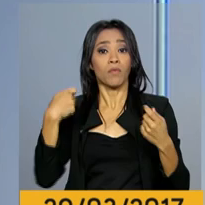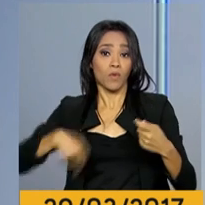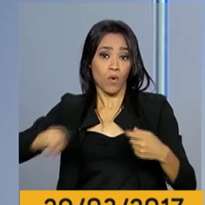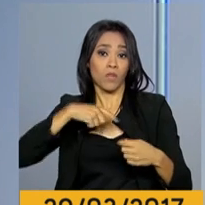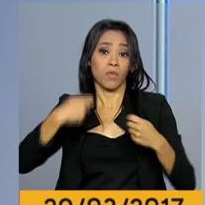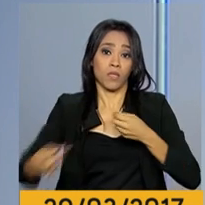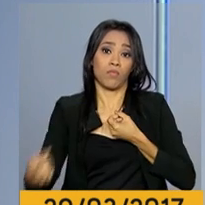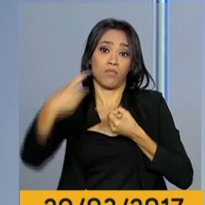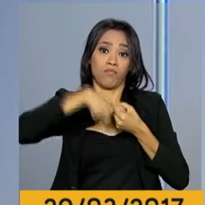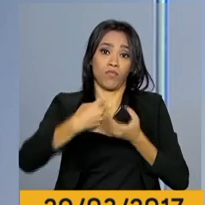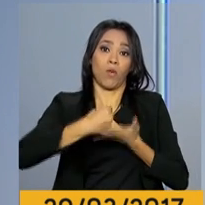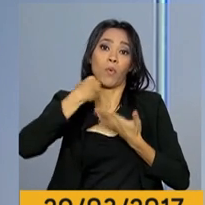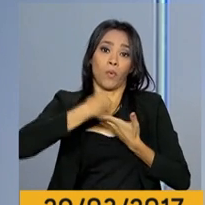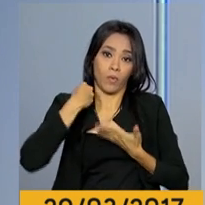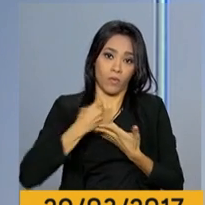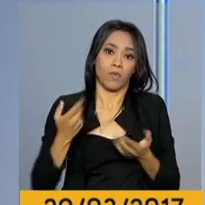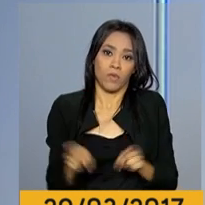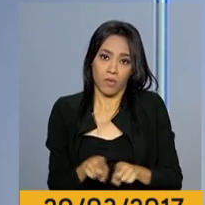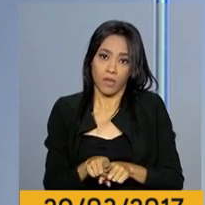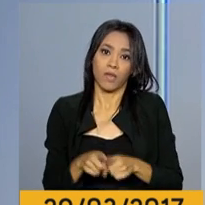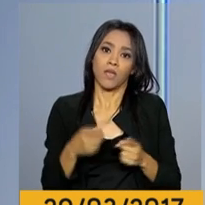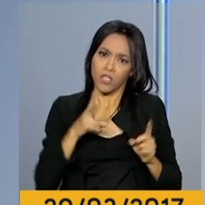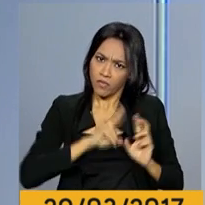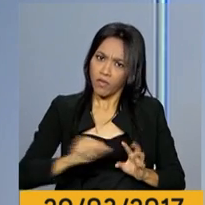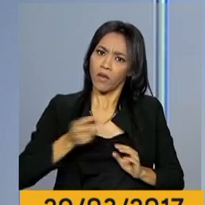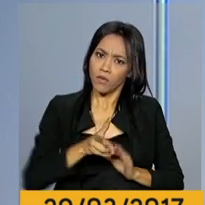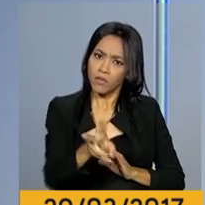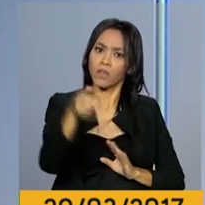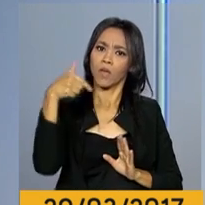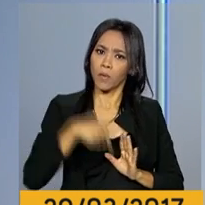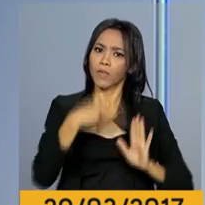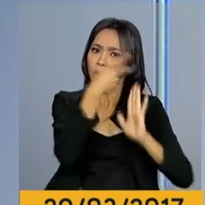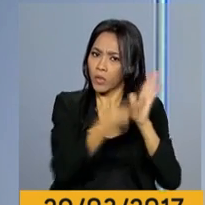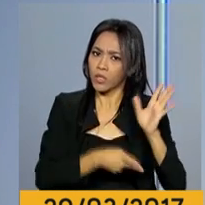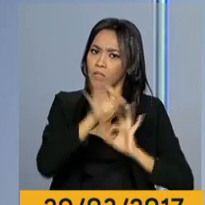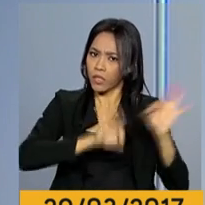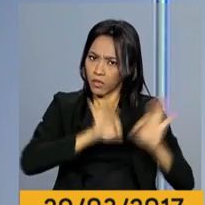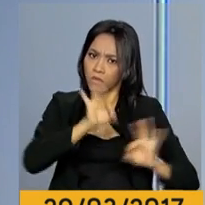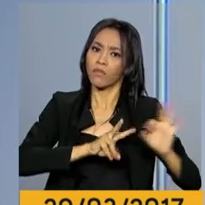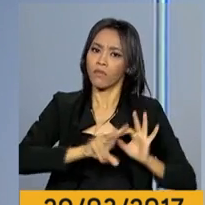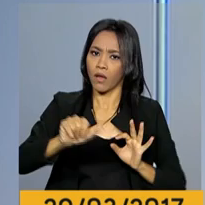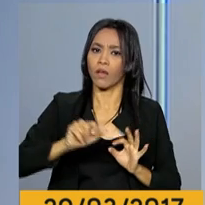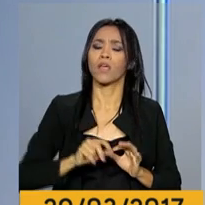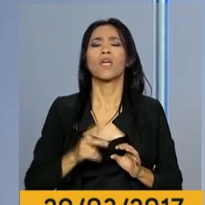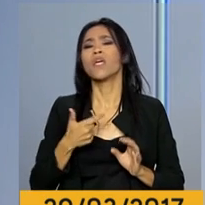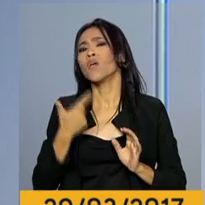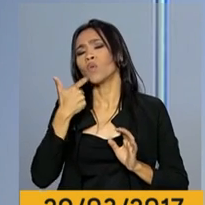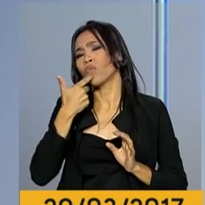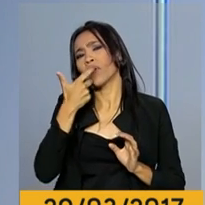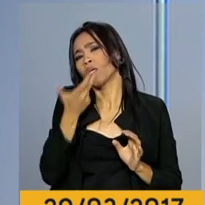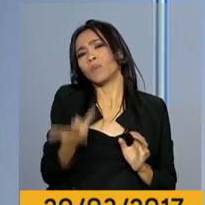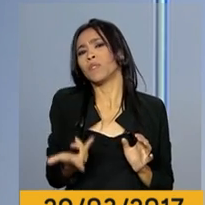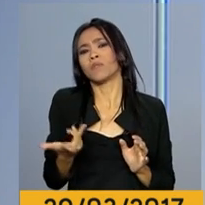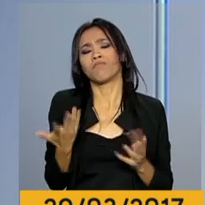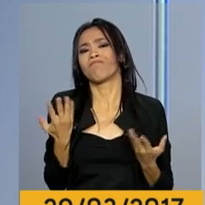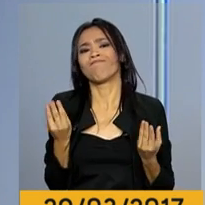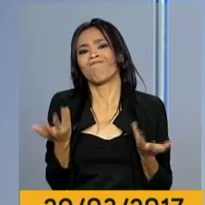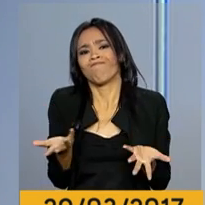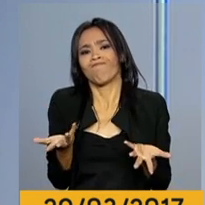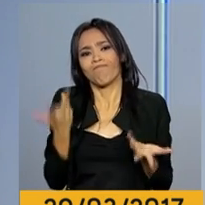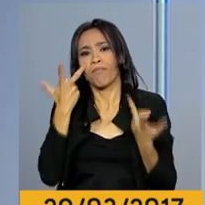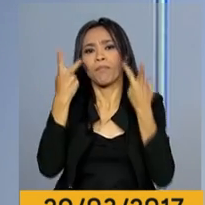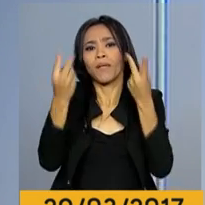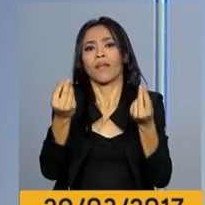judicial e administrativa e nós vamos levar adiante esse plano no caso todo mundo está dizendo isso para dizer que nós estamos